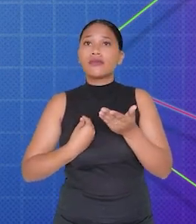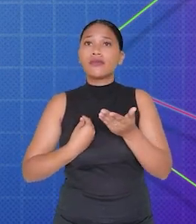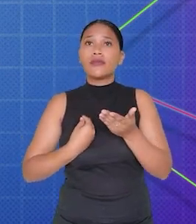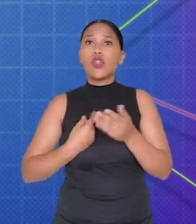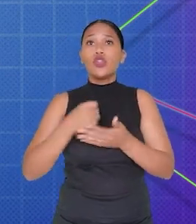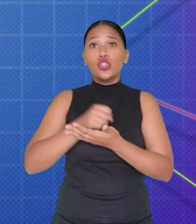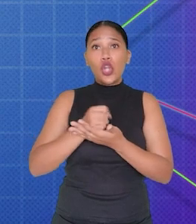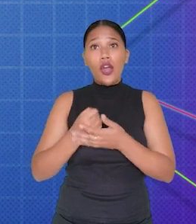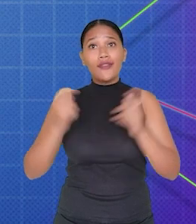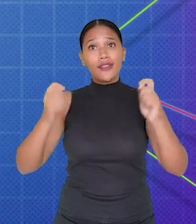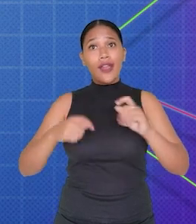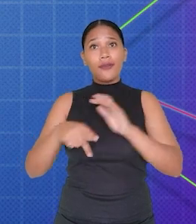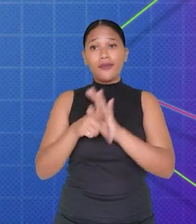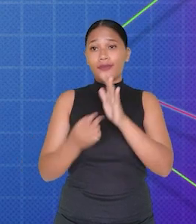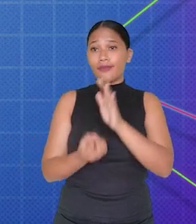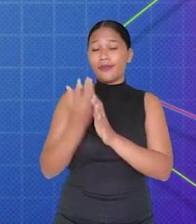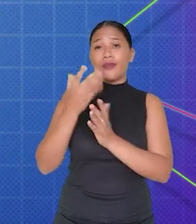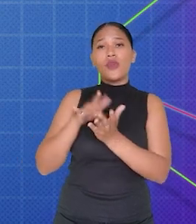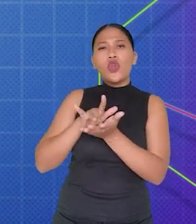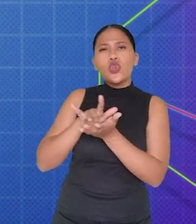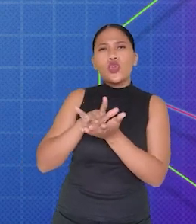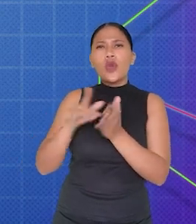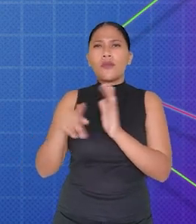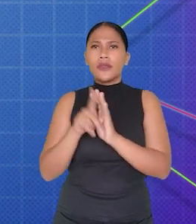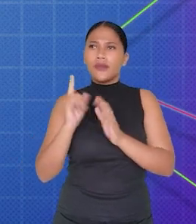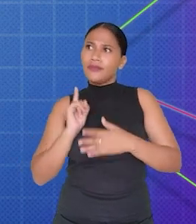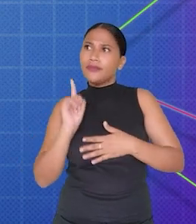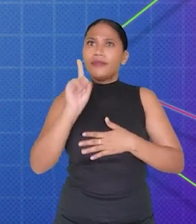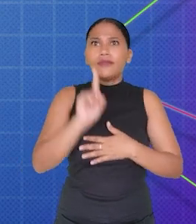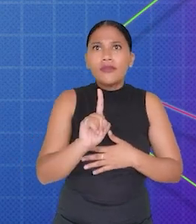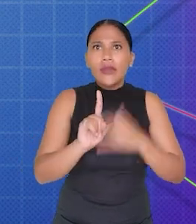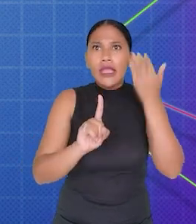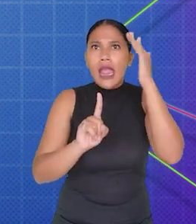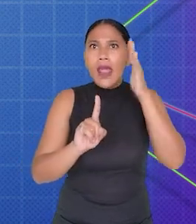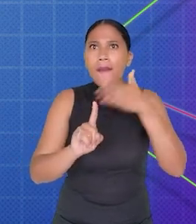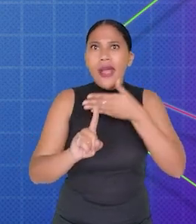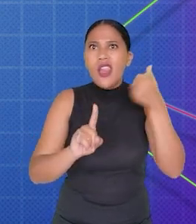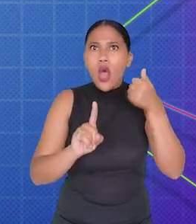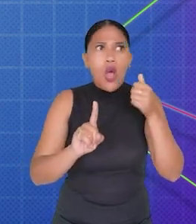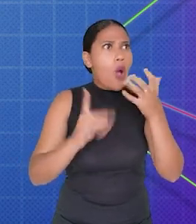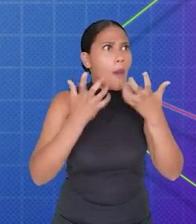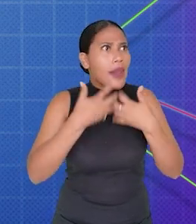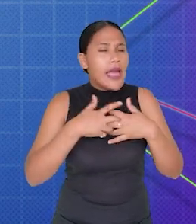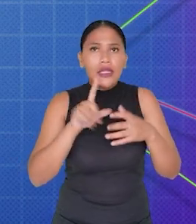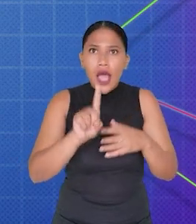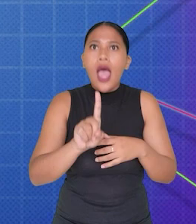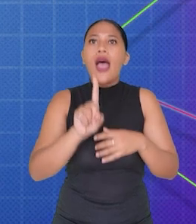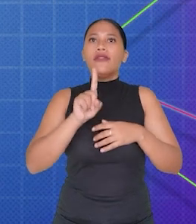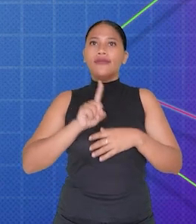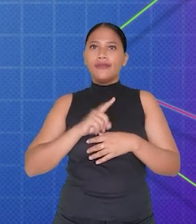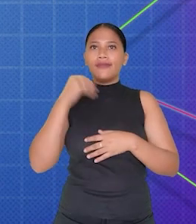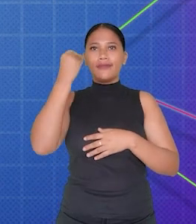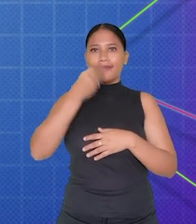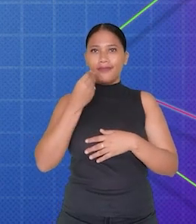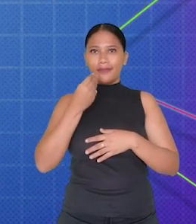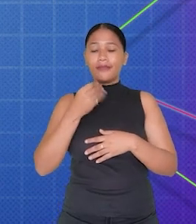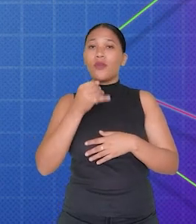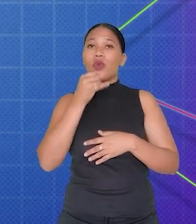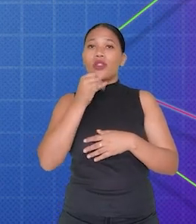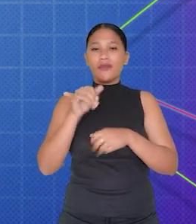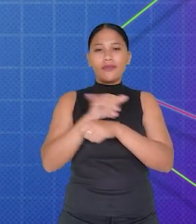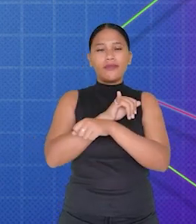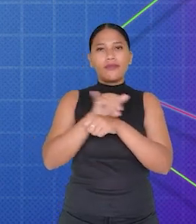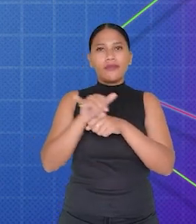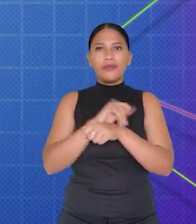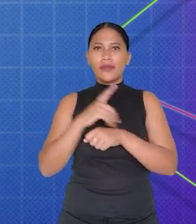também podem ser usados para criar simulações que ajudam os jogadores a entender melhor situações complexas e difíceis. Por exemplo, jogos